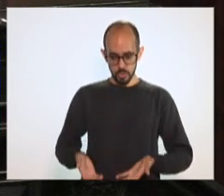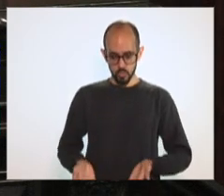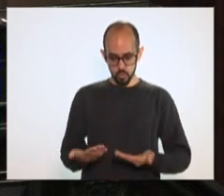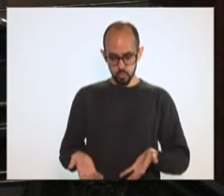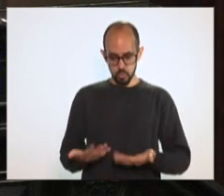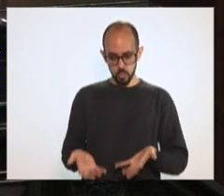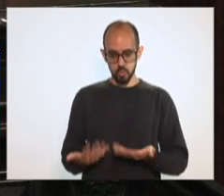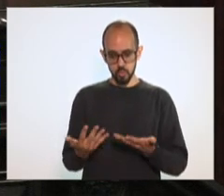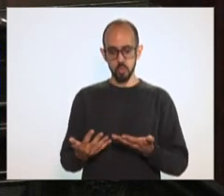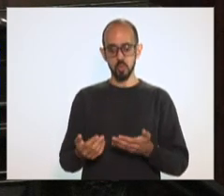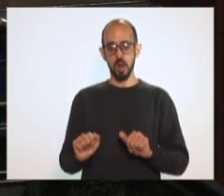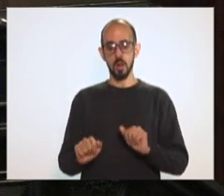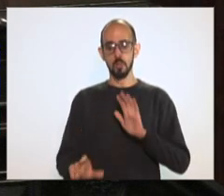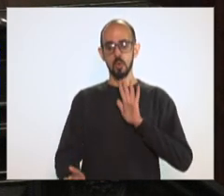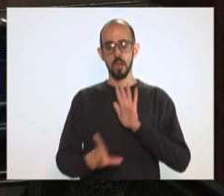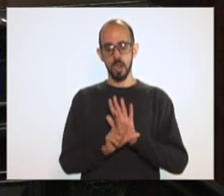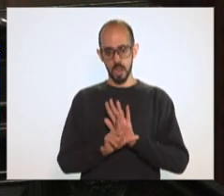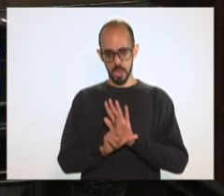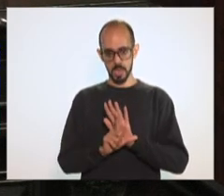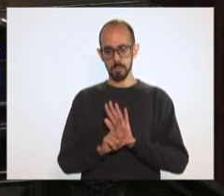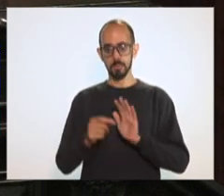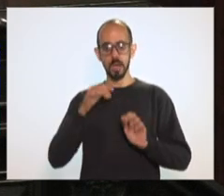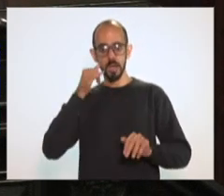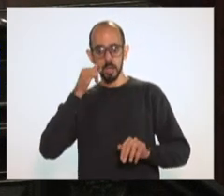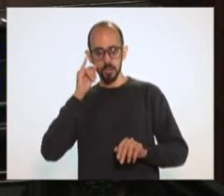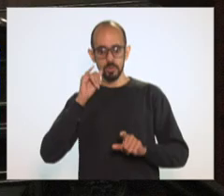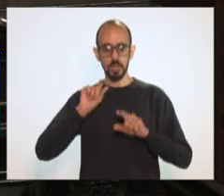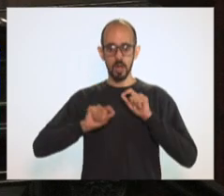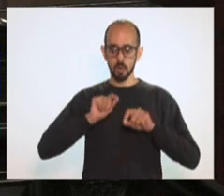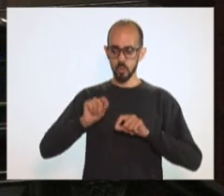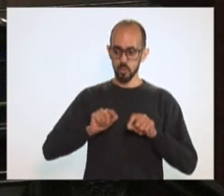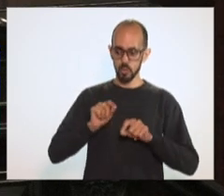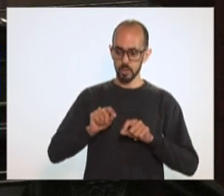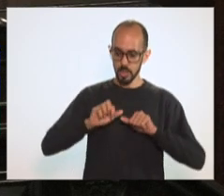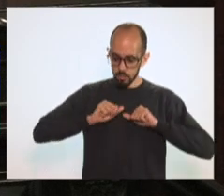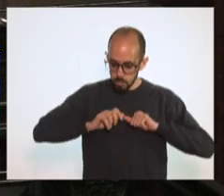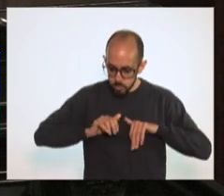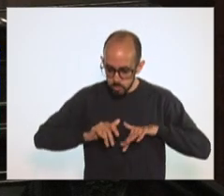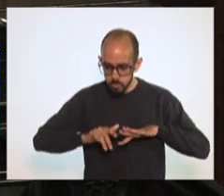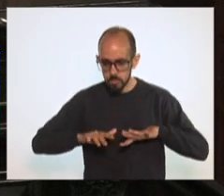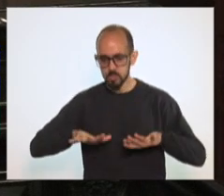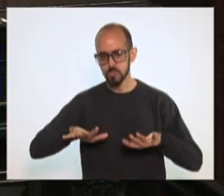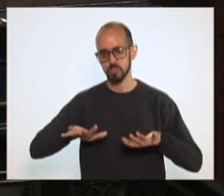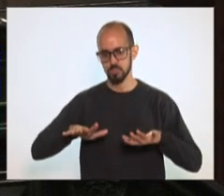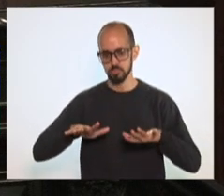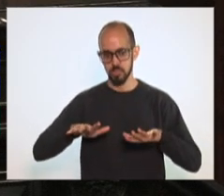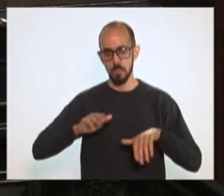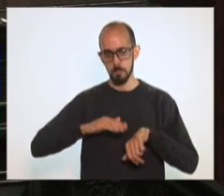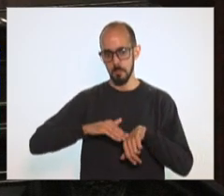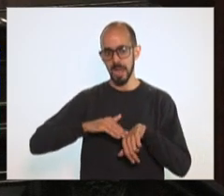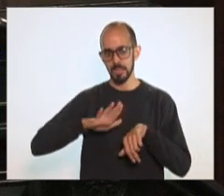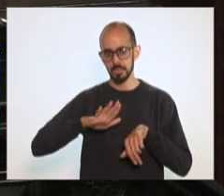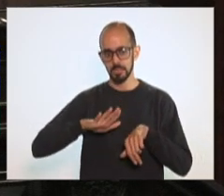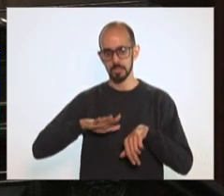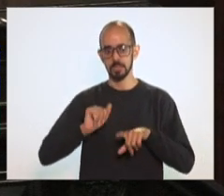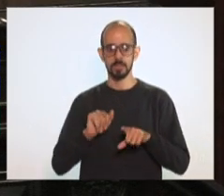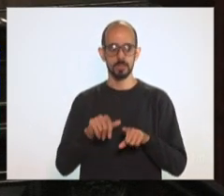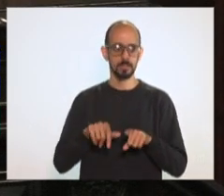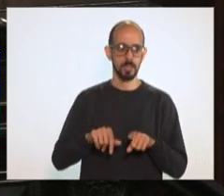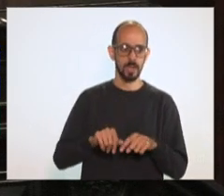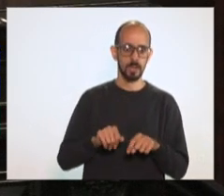para coibir a doença, pandemia, doença, medidas medidas